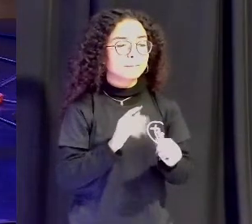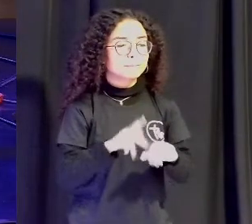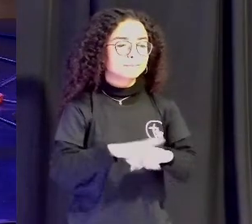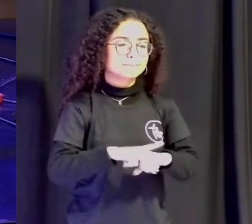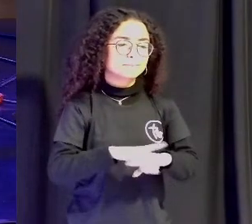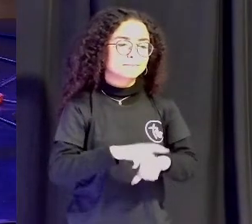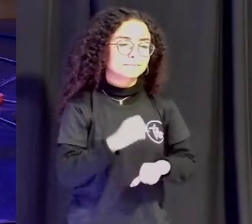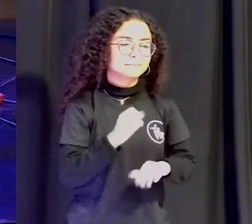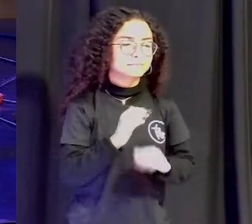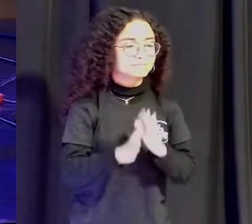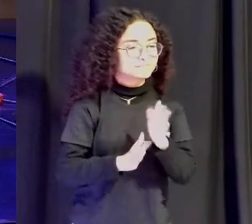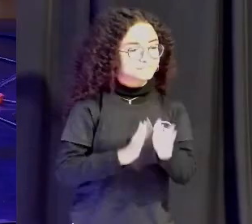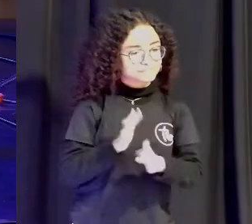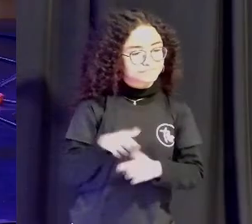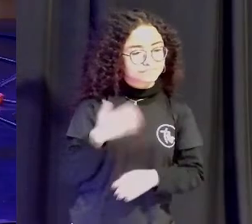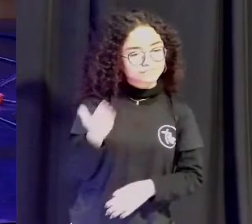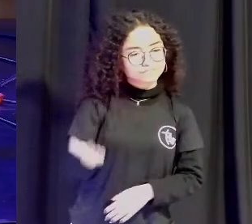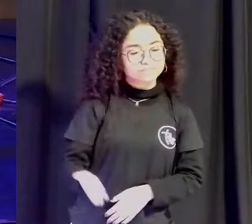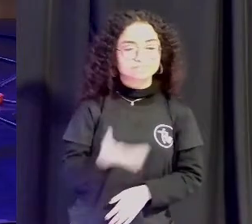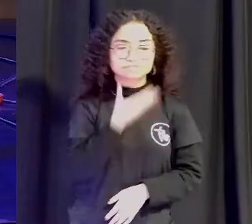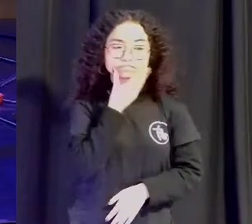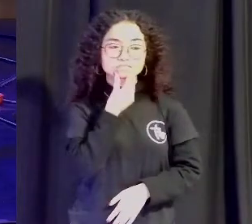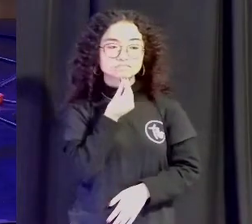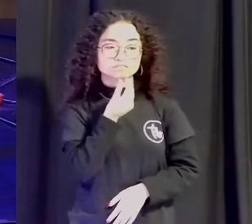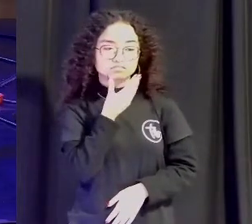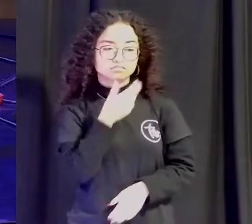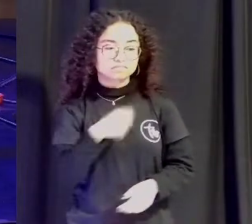paralítico há 40 anos.